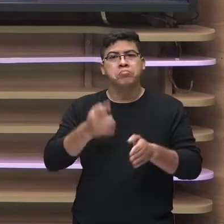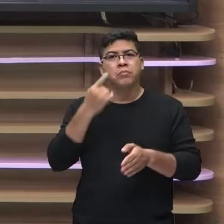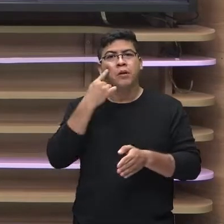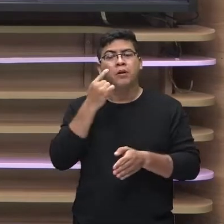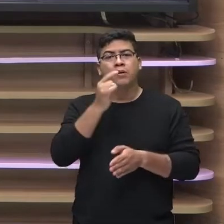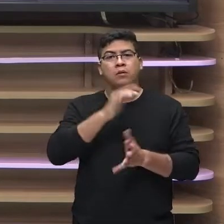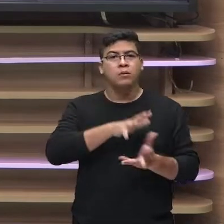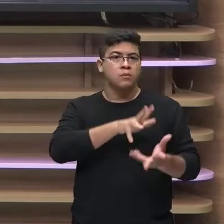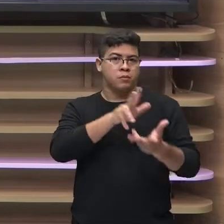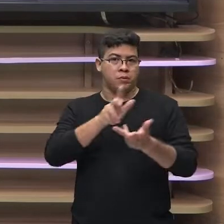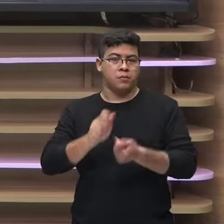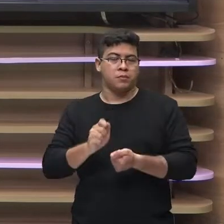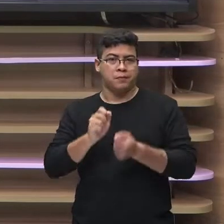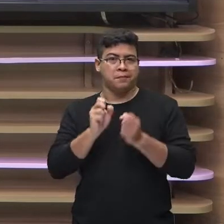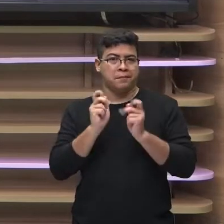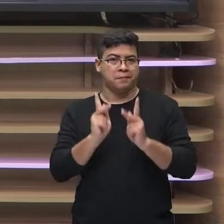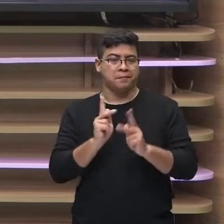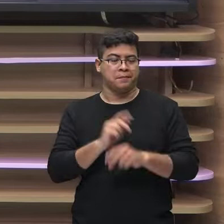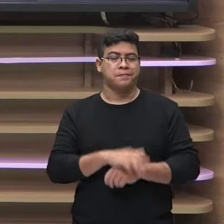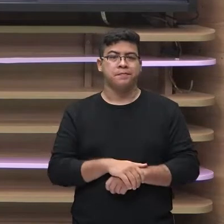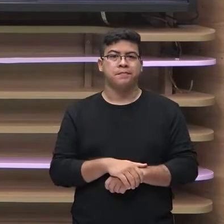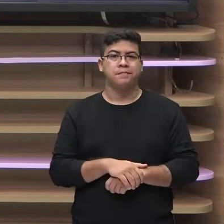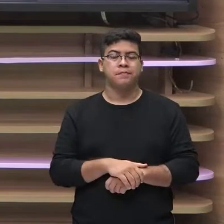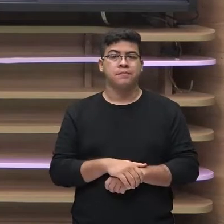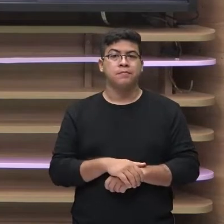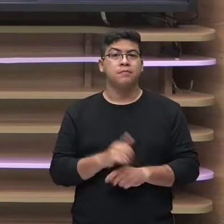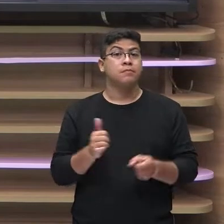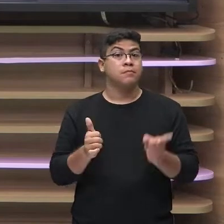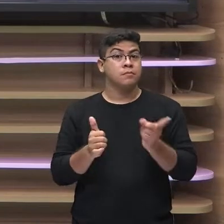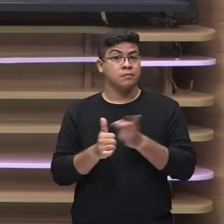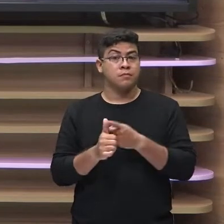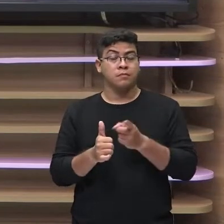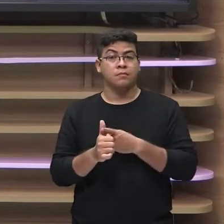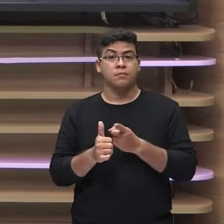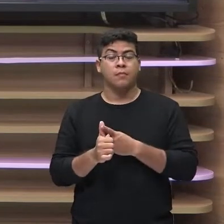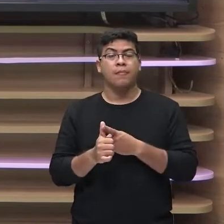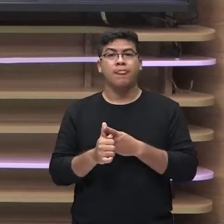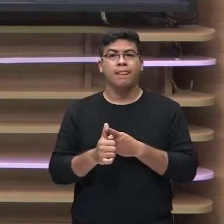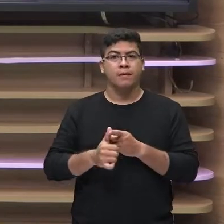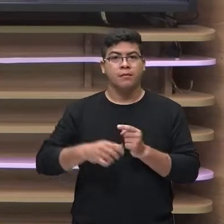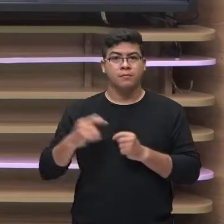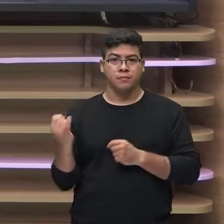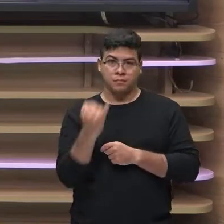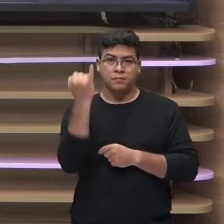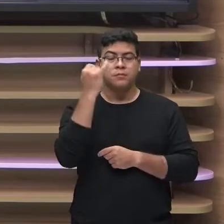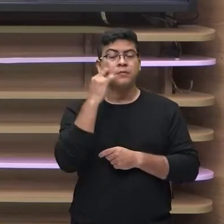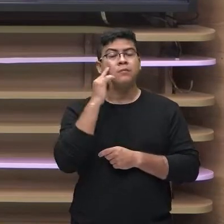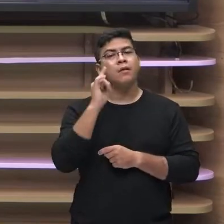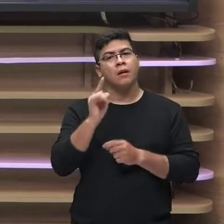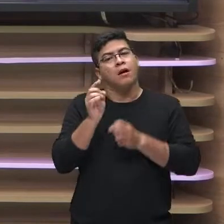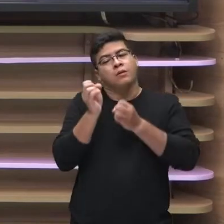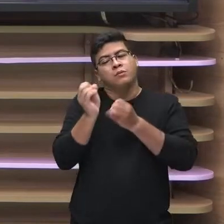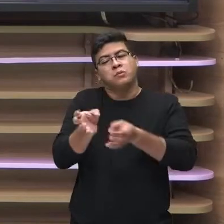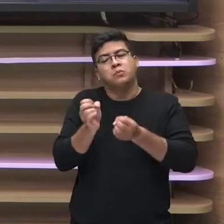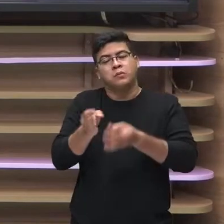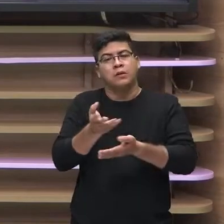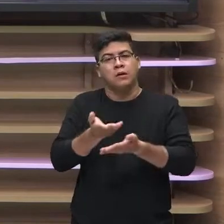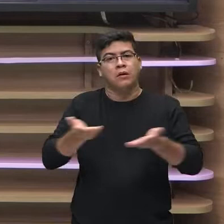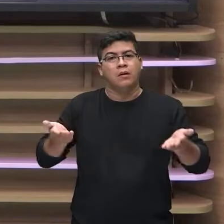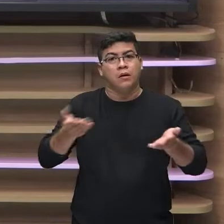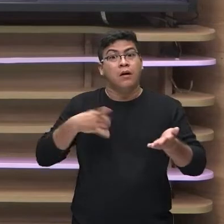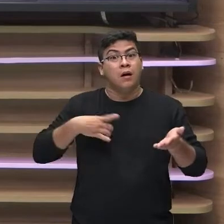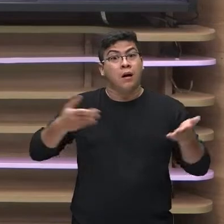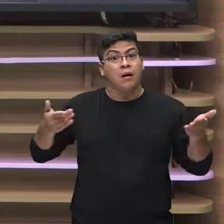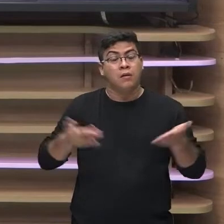mundo. Ok? Então, essa é a primeira coisa importante que nós queremos trazer